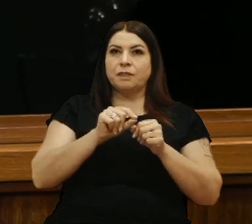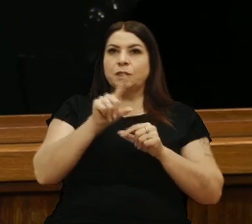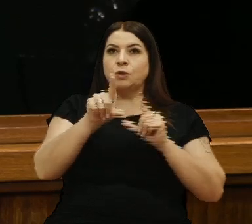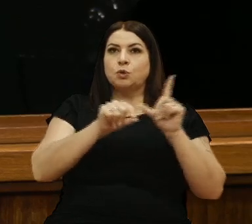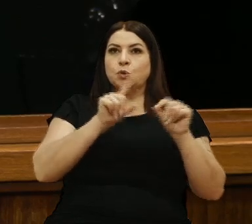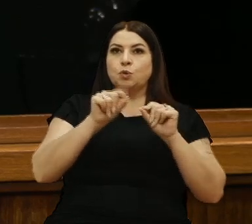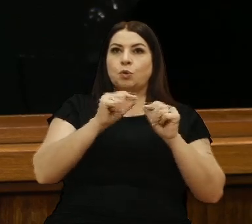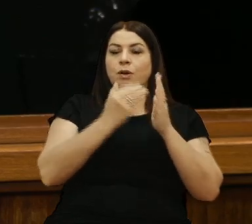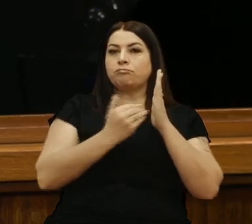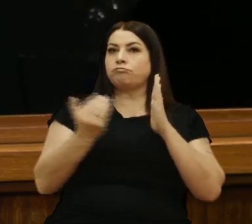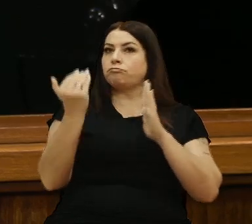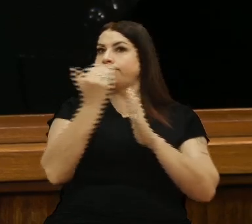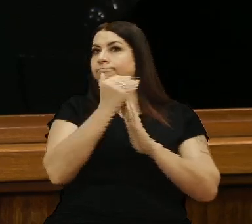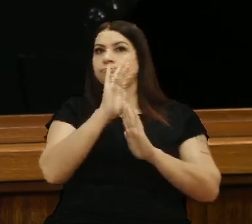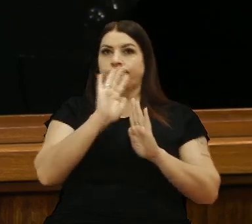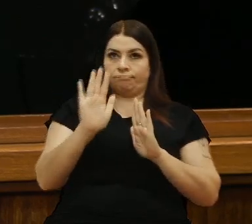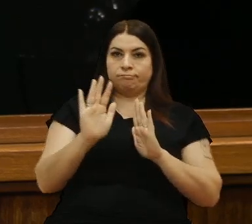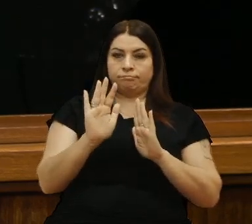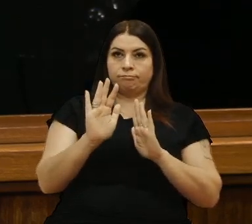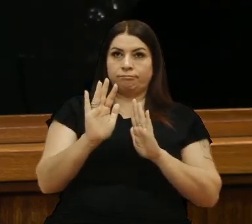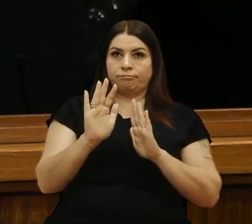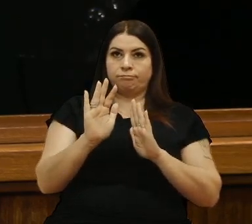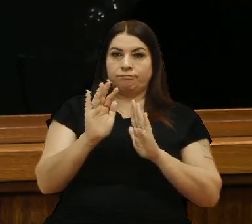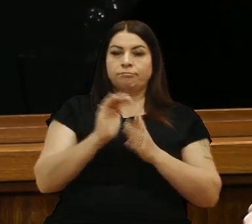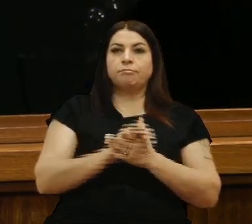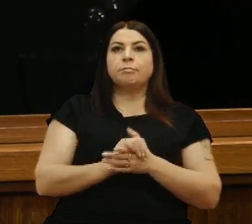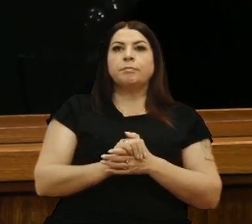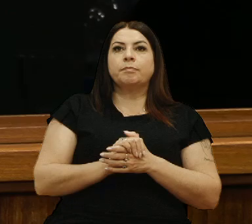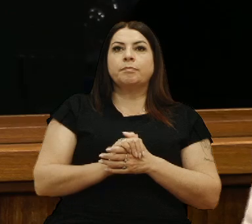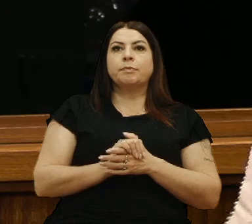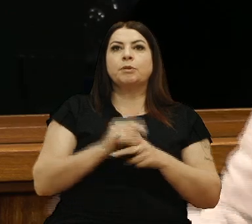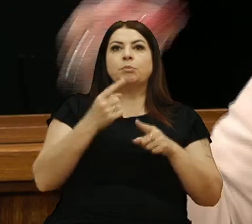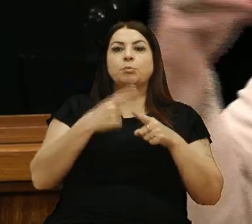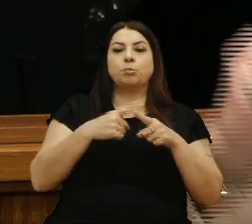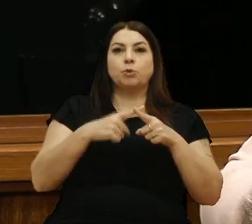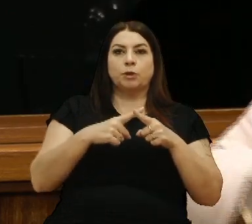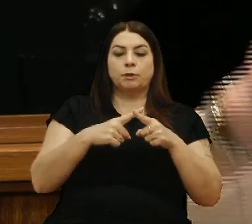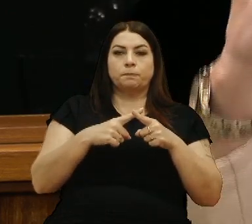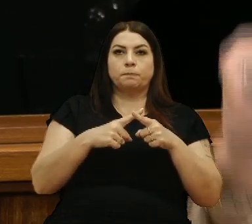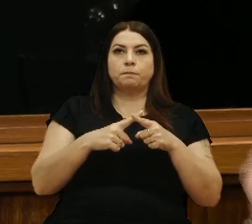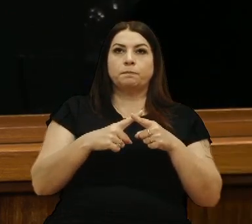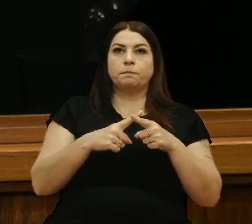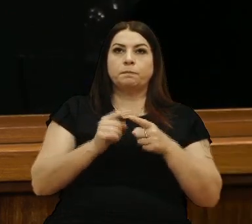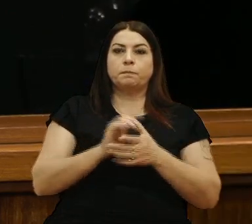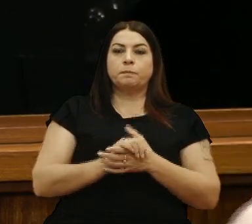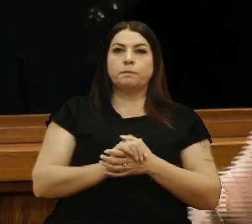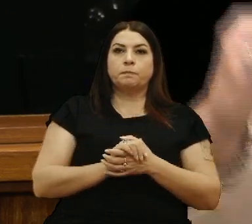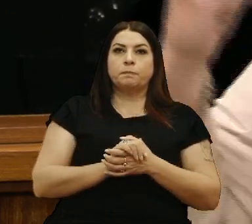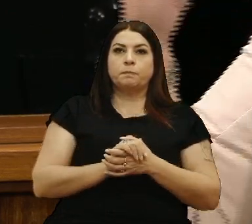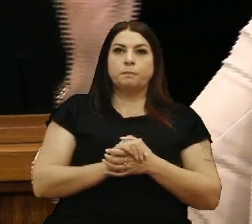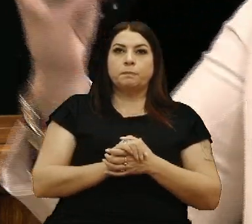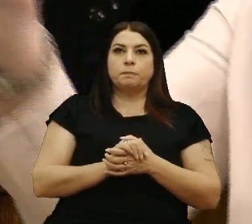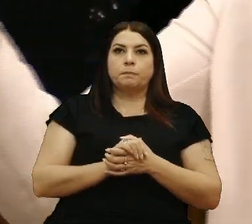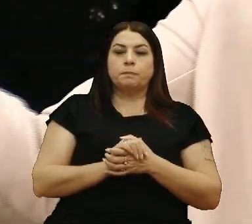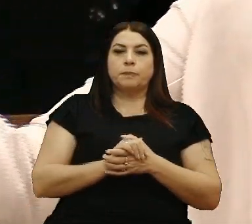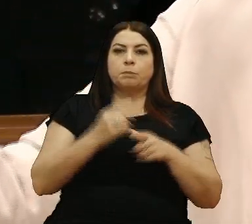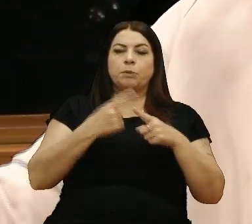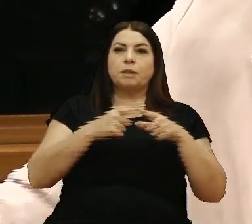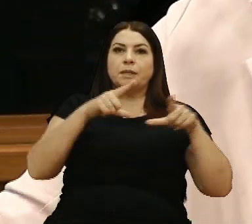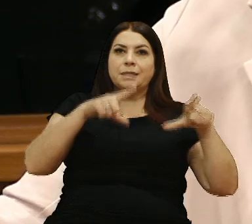escolhas excedentes, vereador Lucas, excedentes nas escolas. Por quê? Porque tem